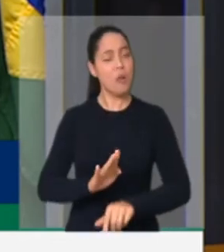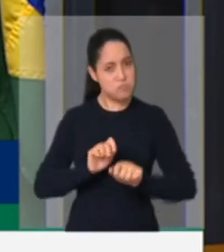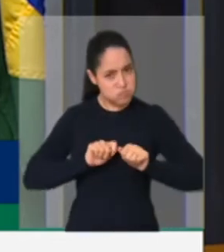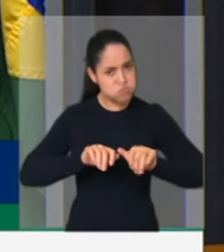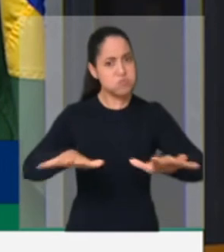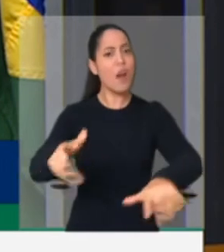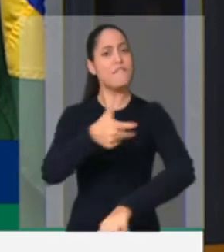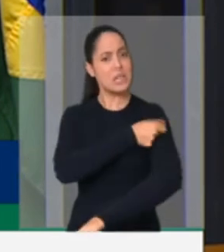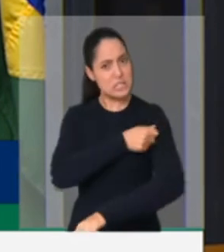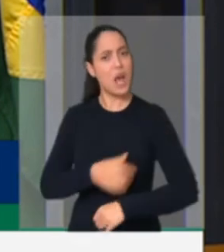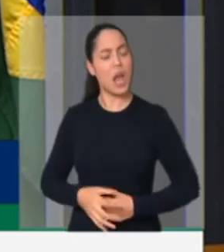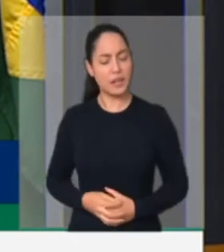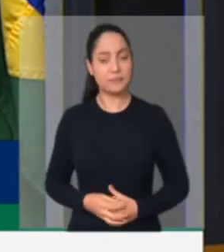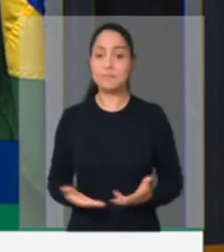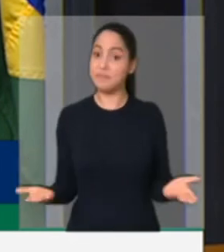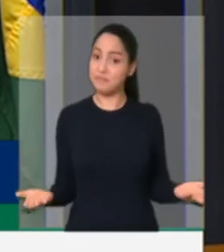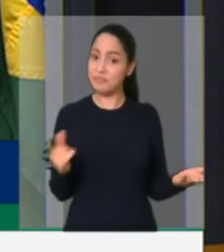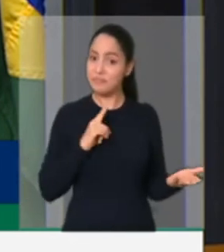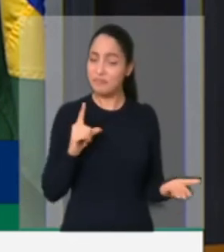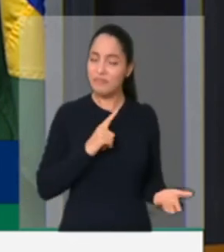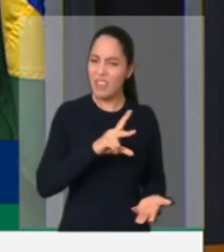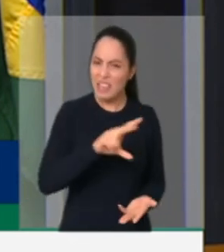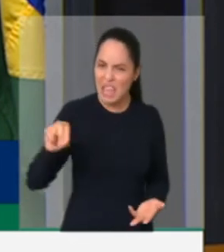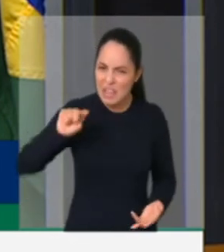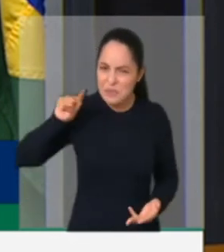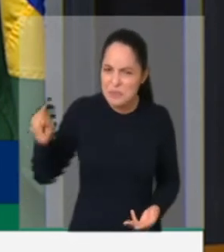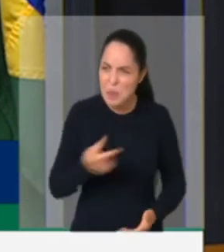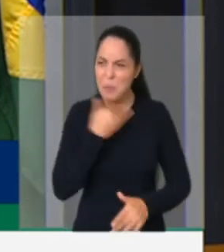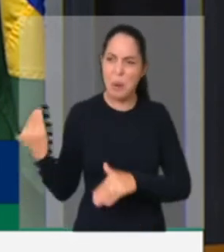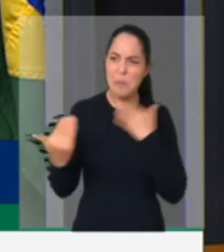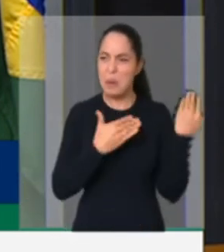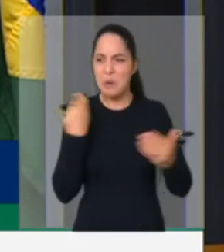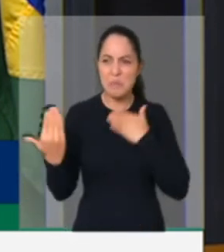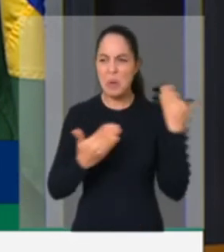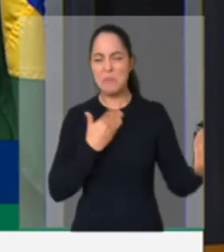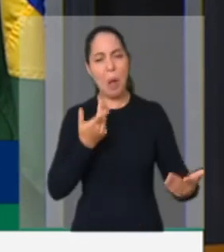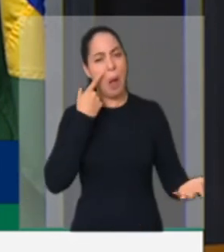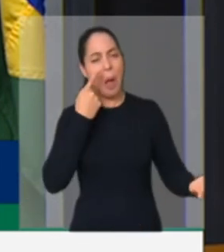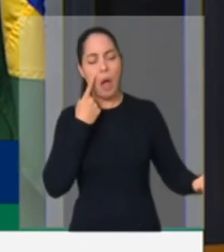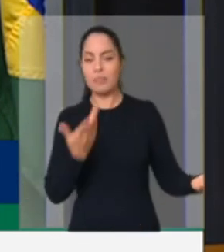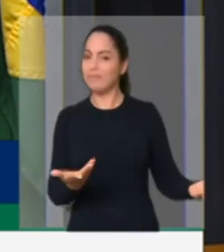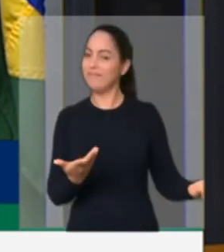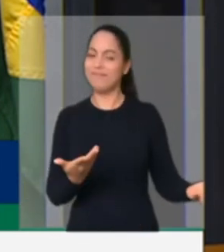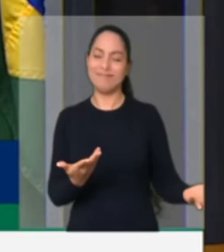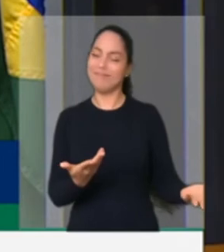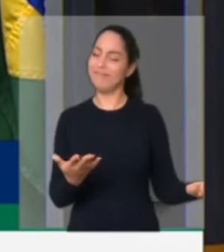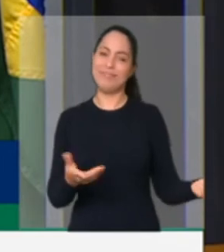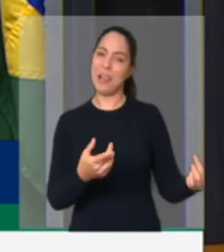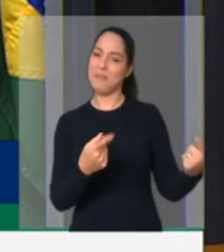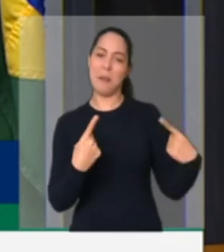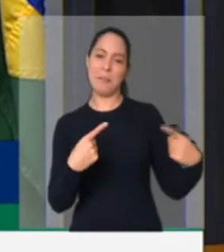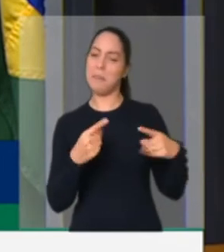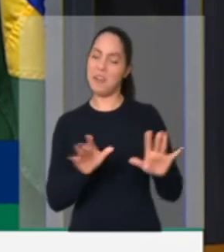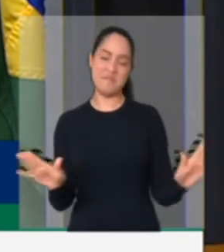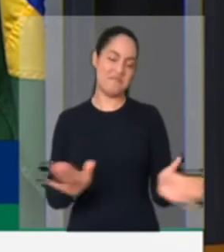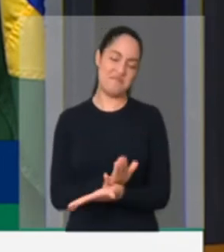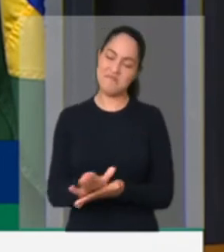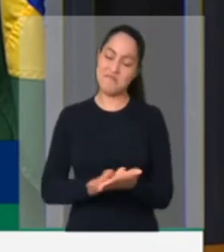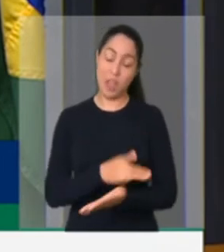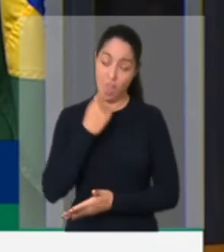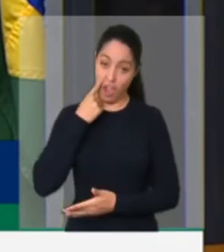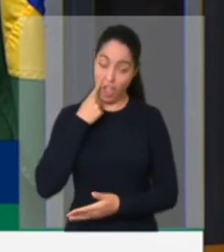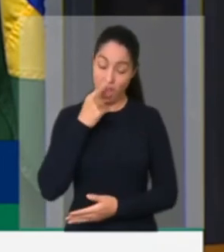de que olha 500.000 mortos não se sustenta tanto que foram para juntos